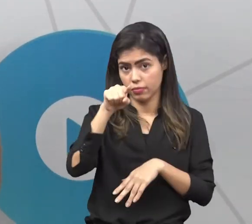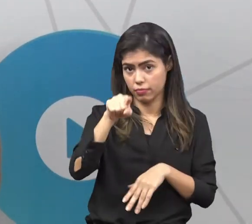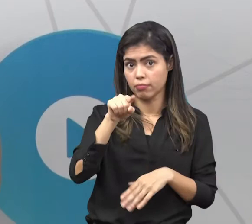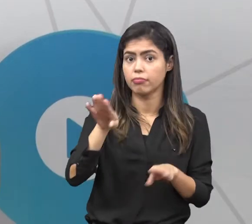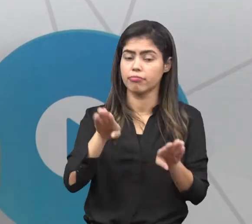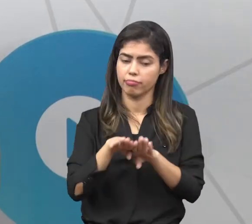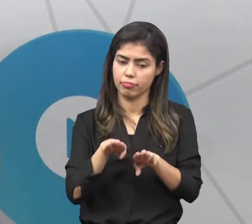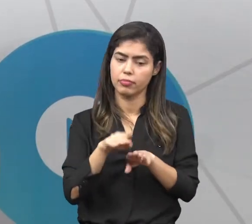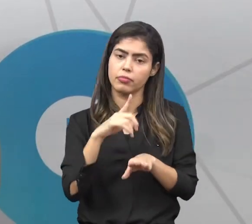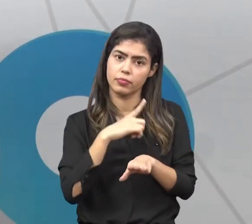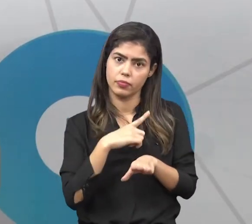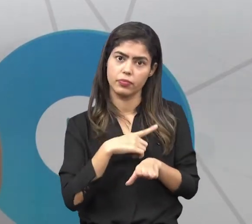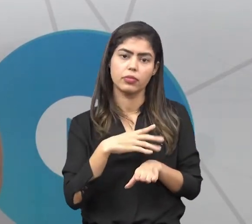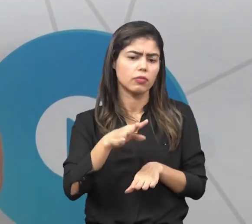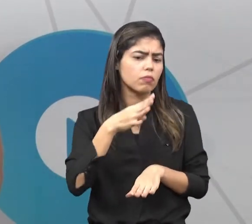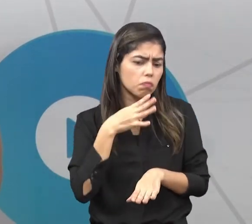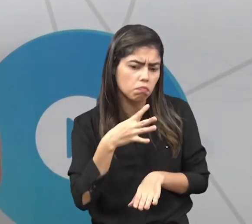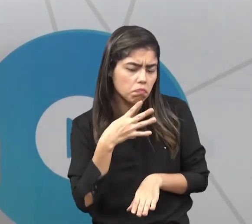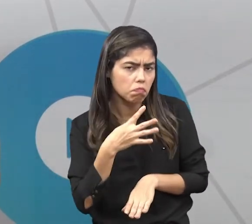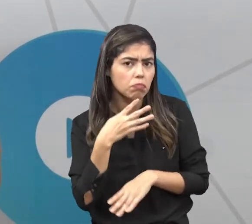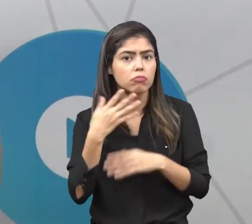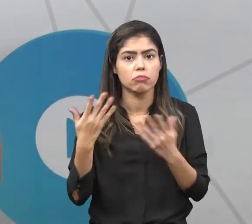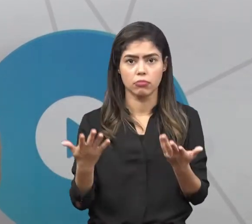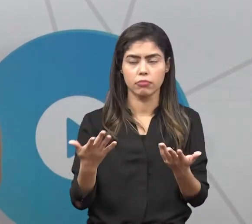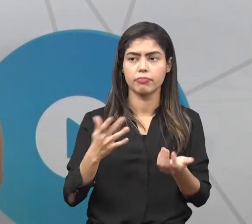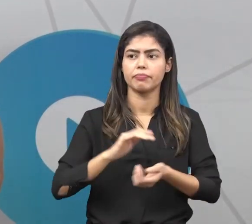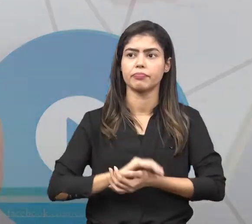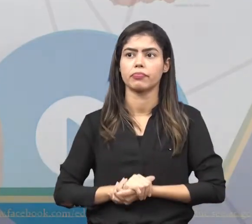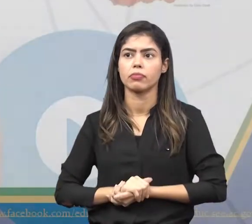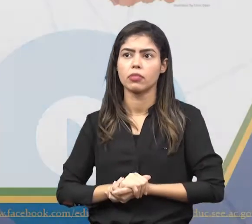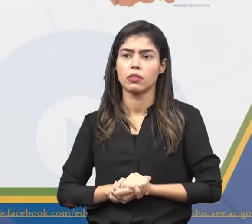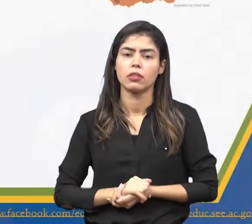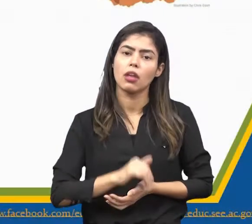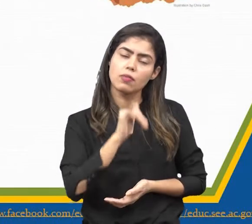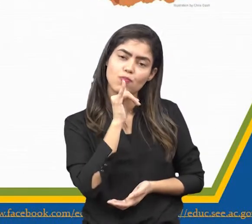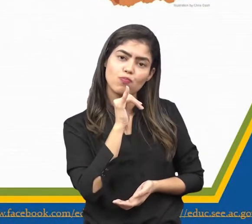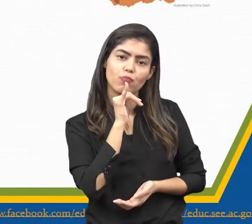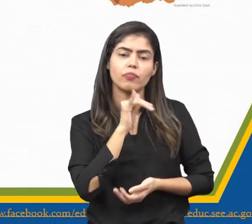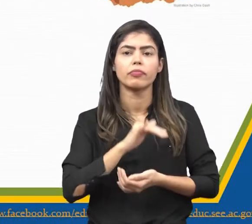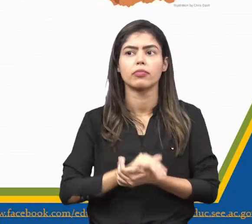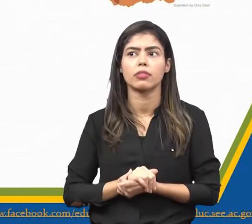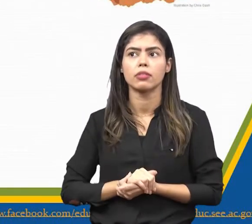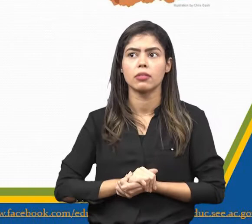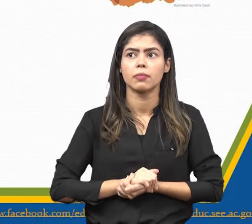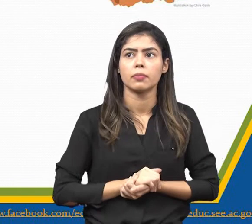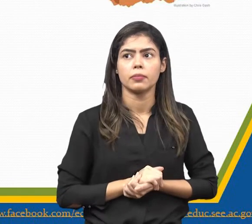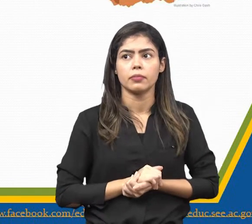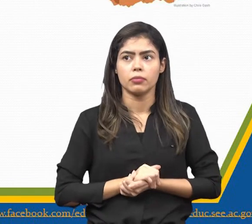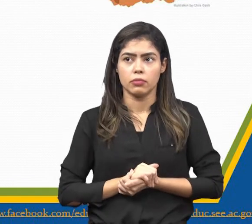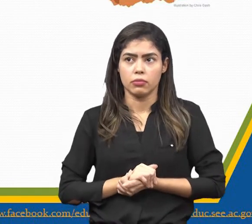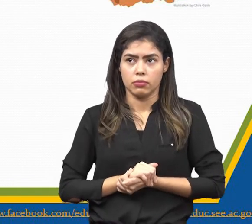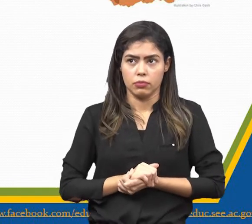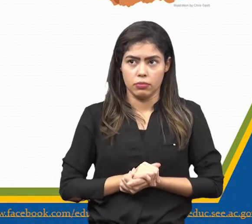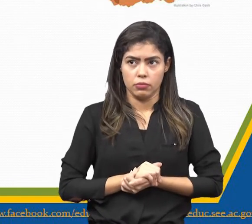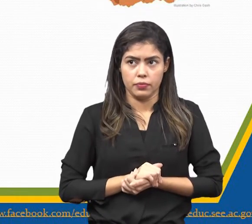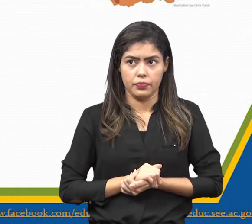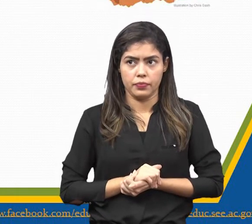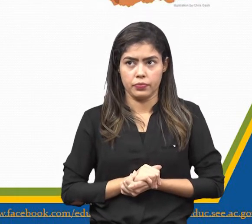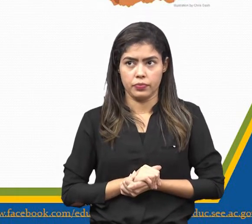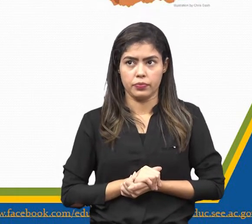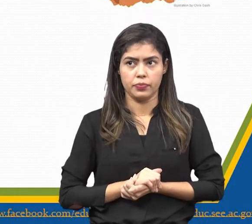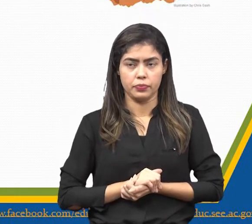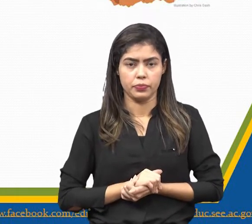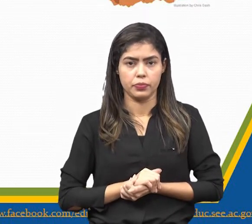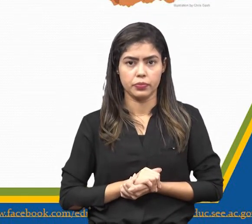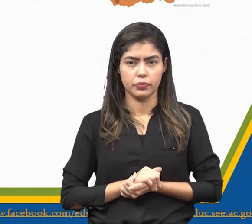você. Então, você tem que saber reconhecer isso aqui. Exemplo, the response of those managers whom I